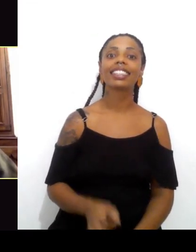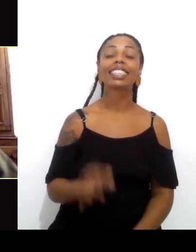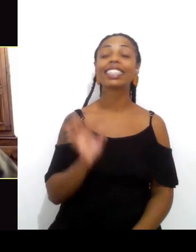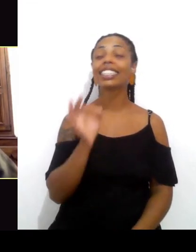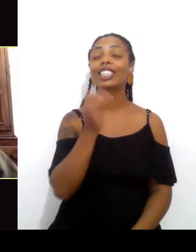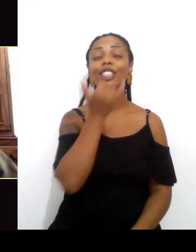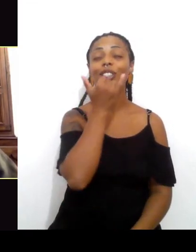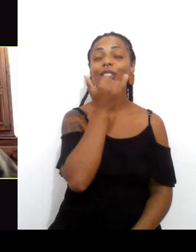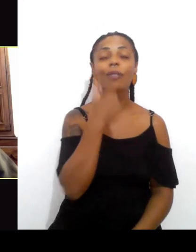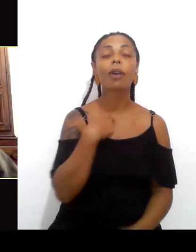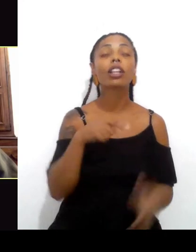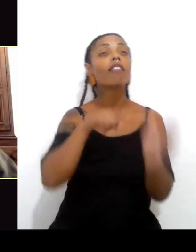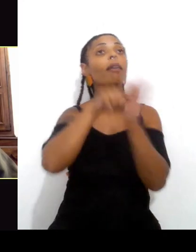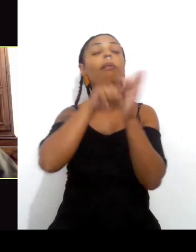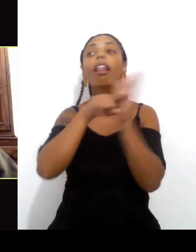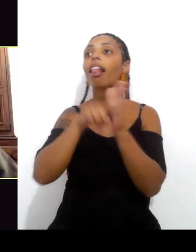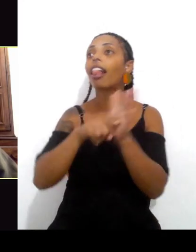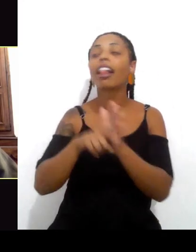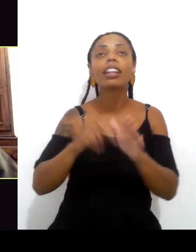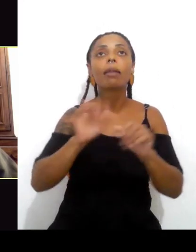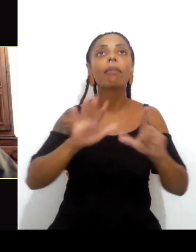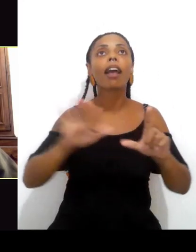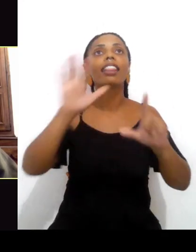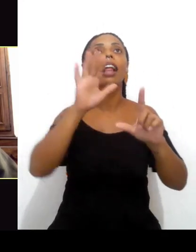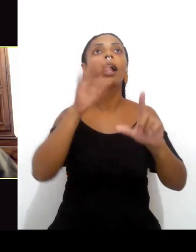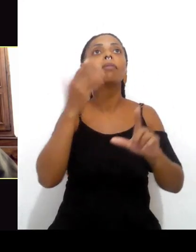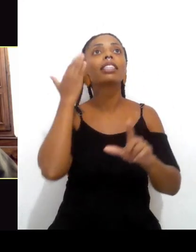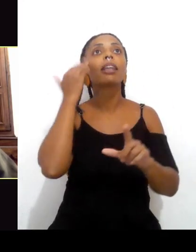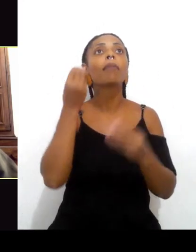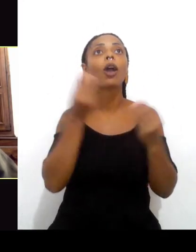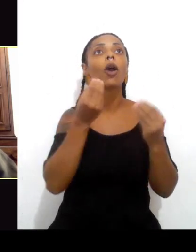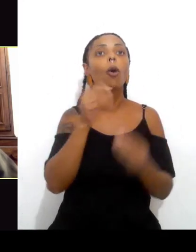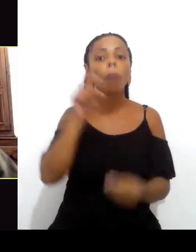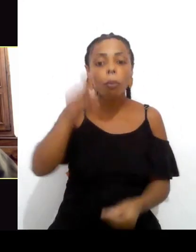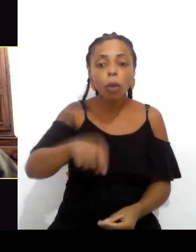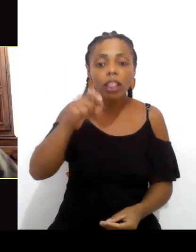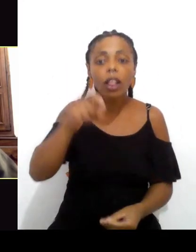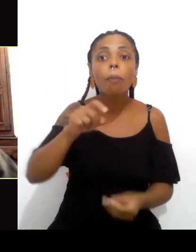procurando aqui na minha tela para achar o botão de interpretação